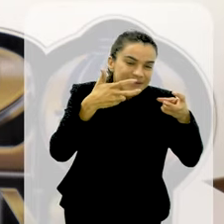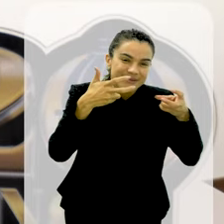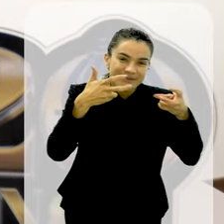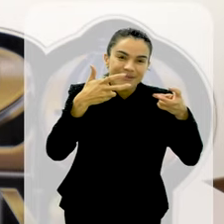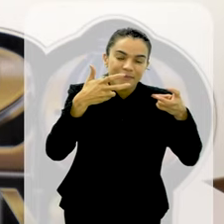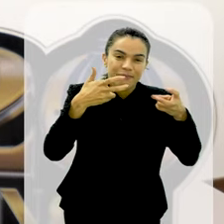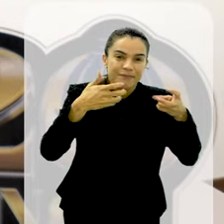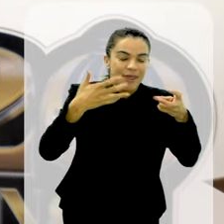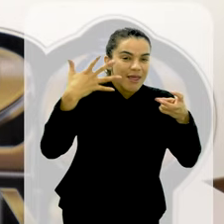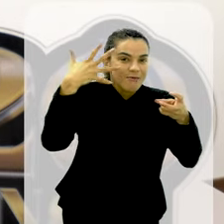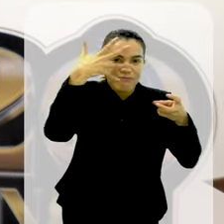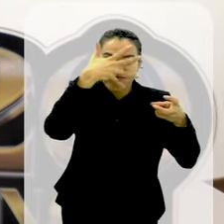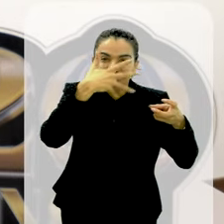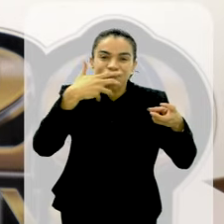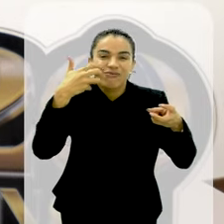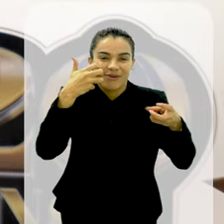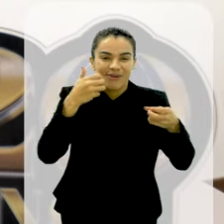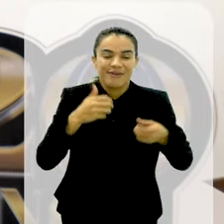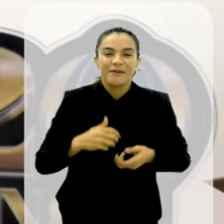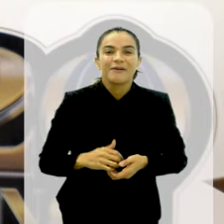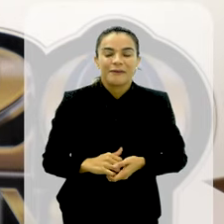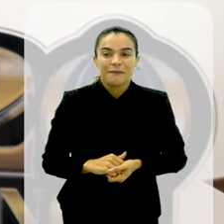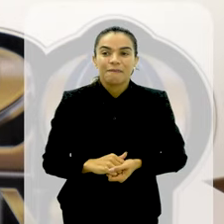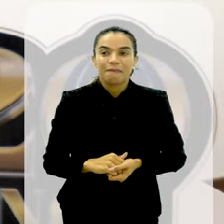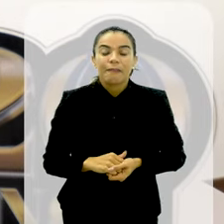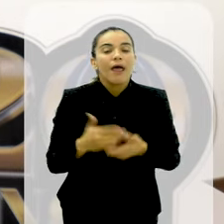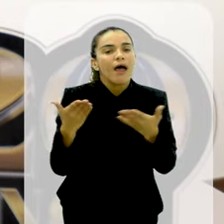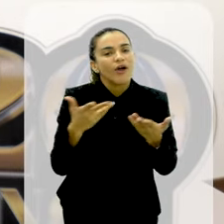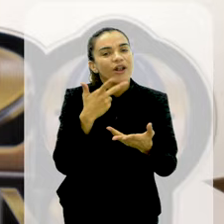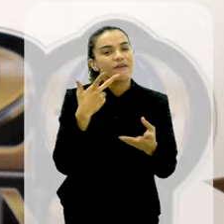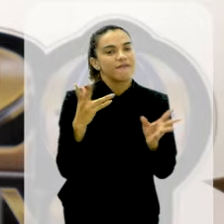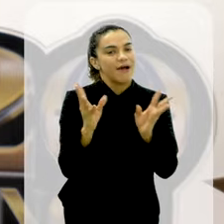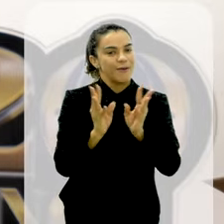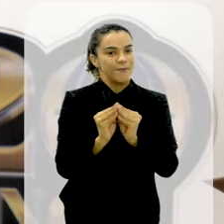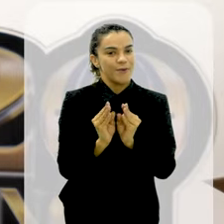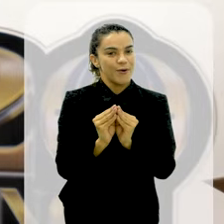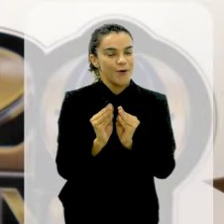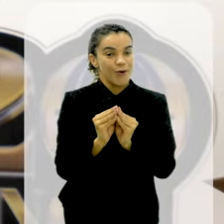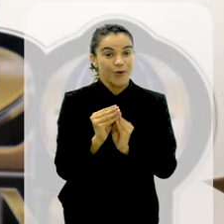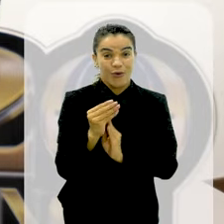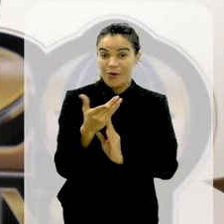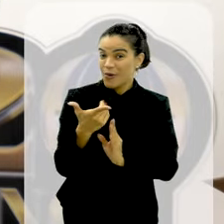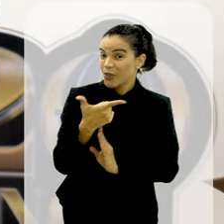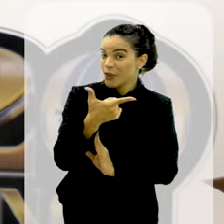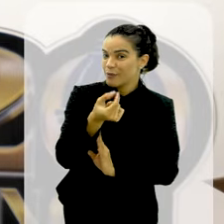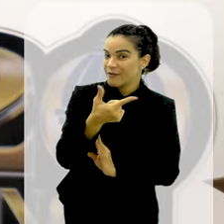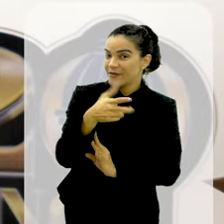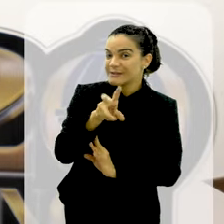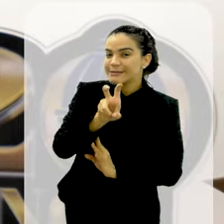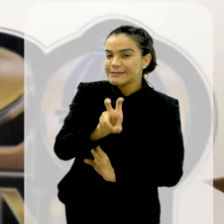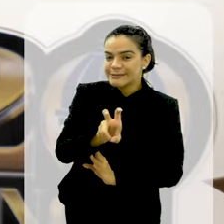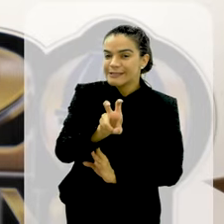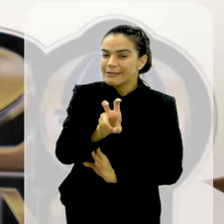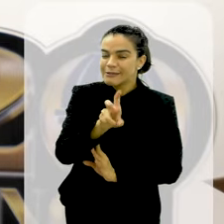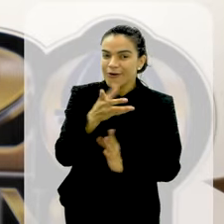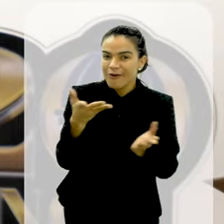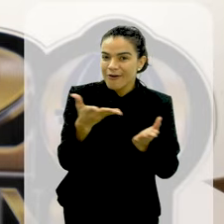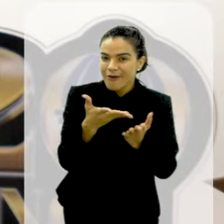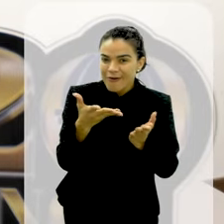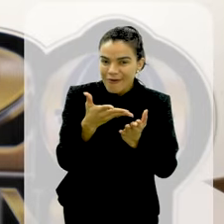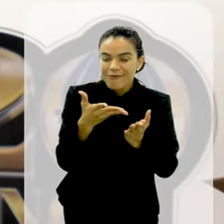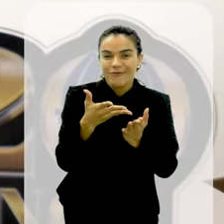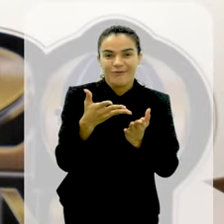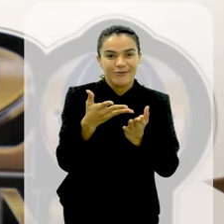identificar e entender a beleza daquele desfile. Né? Agora fala um pouco para a gente, Carnaval 2025. Né?